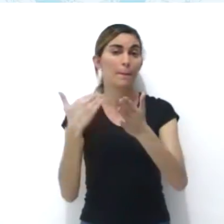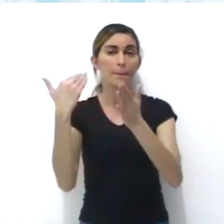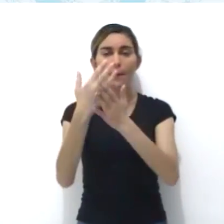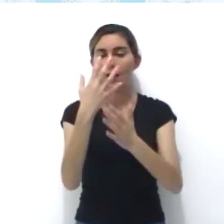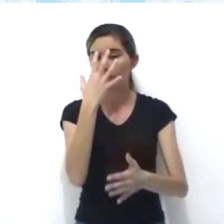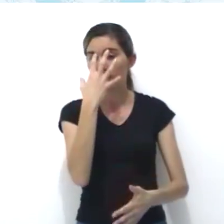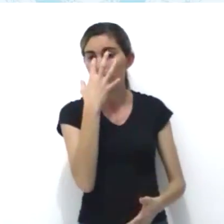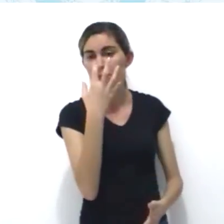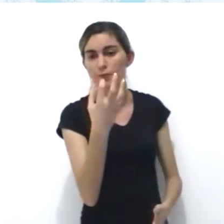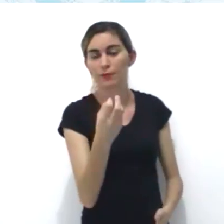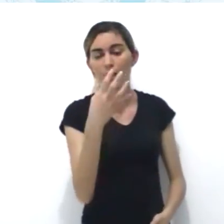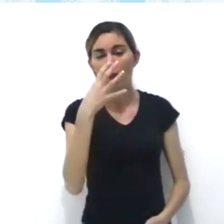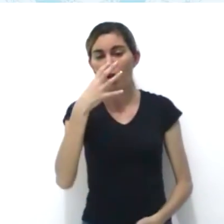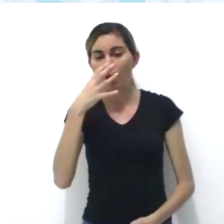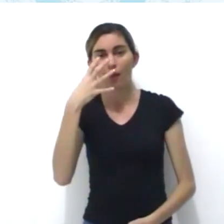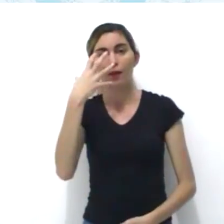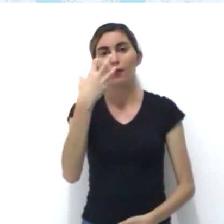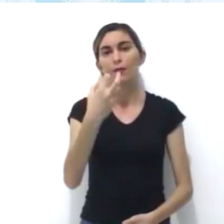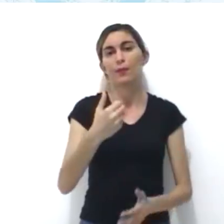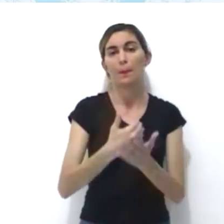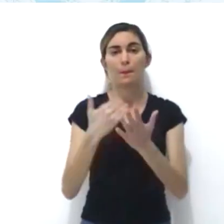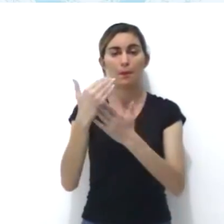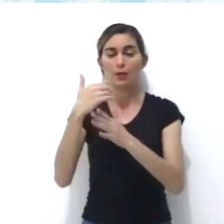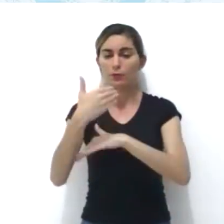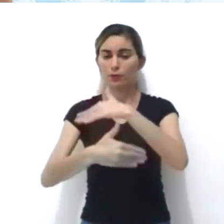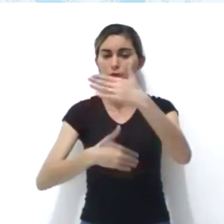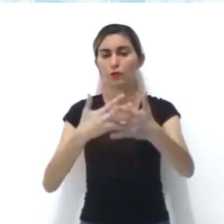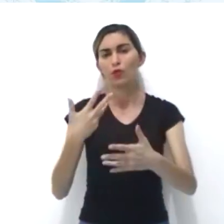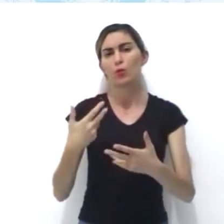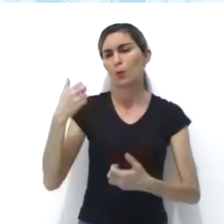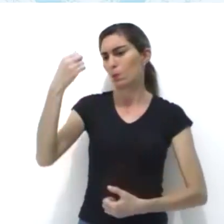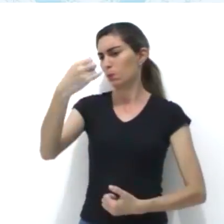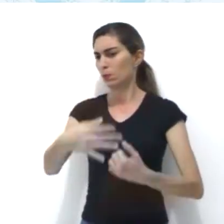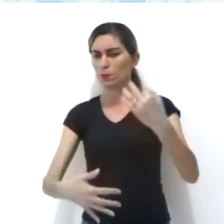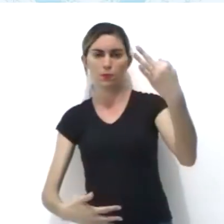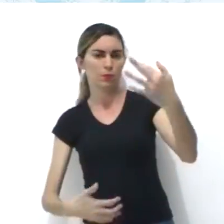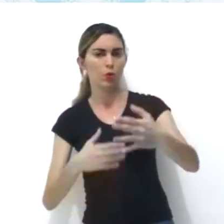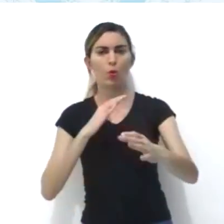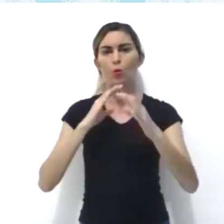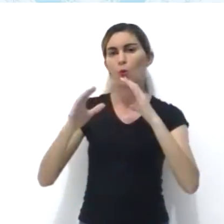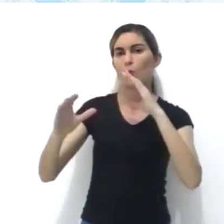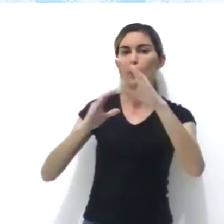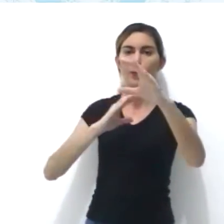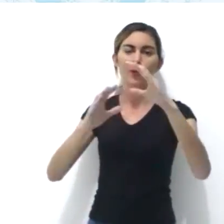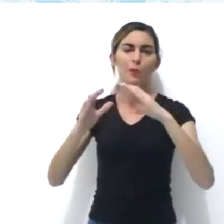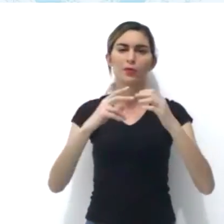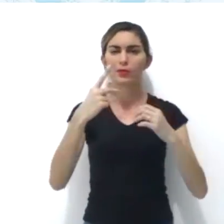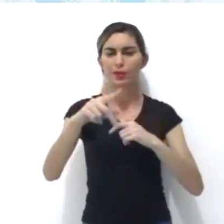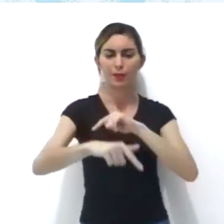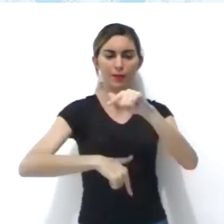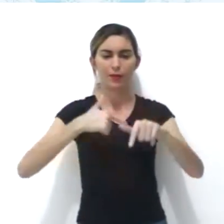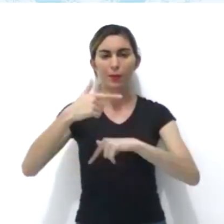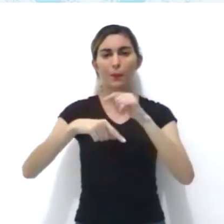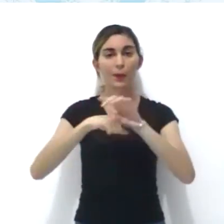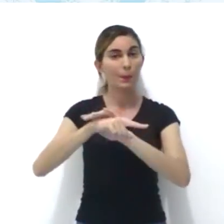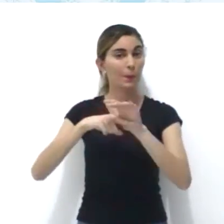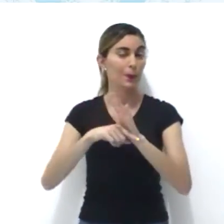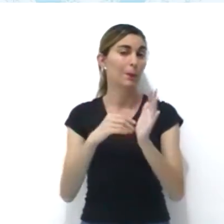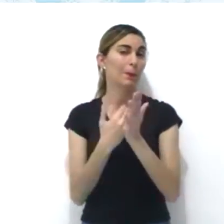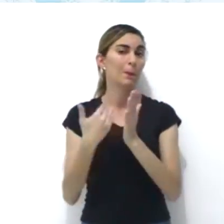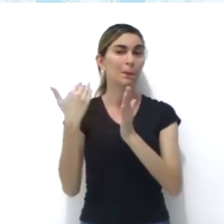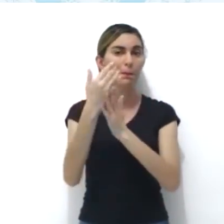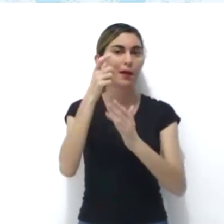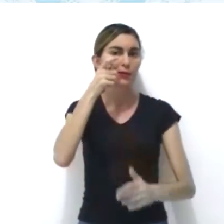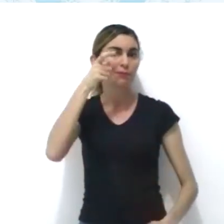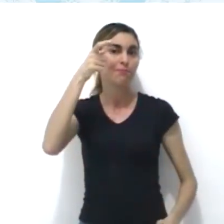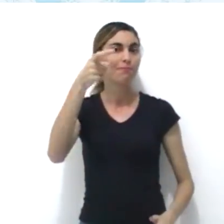quanto mais atrativo ele for, quanto mais desenvolto você for nessa comunicação do seu trabalho de